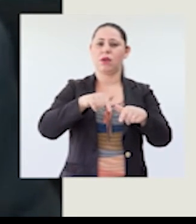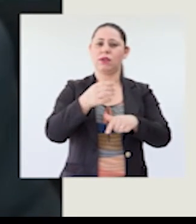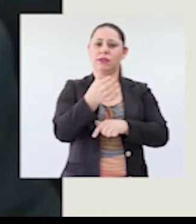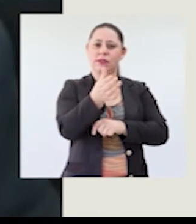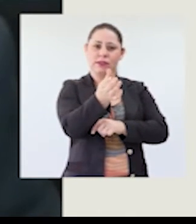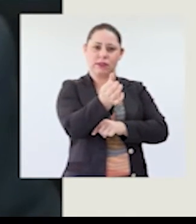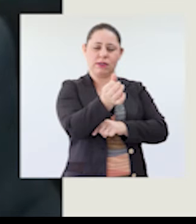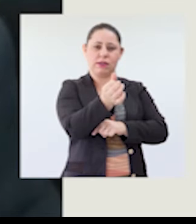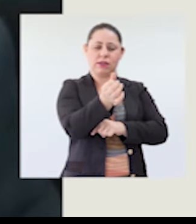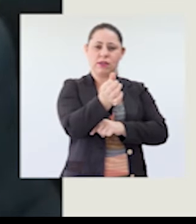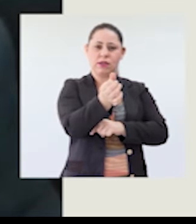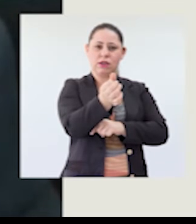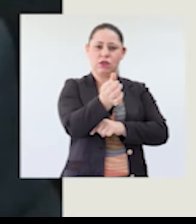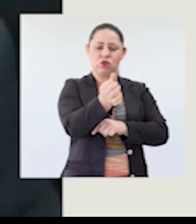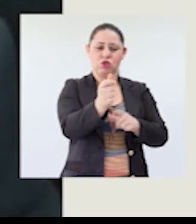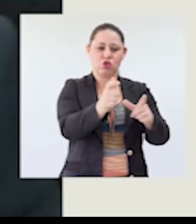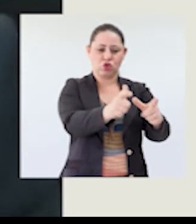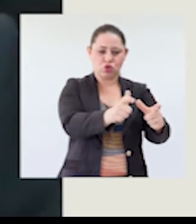nas 6